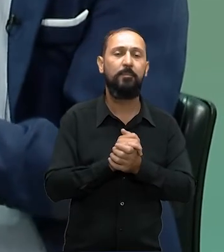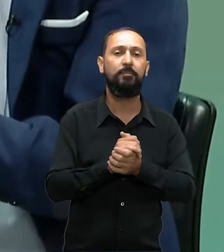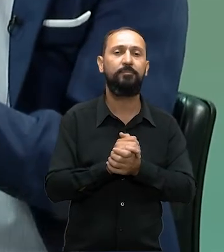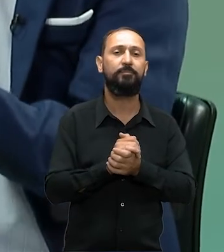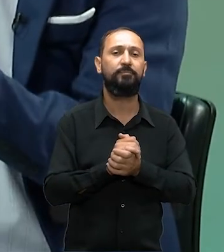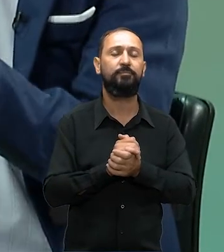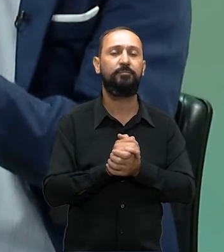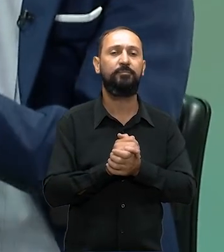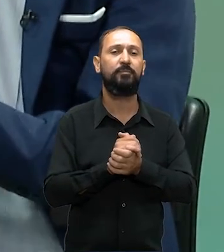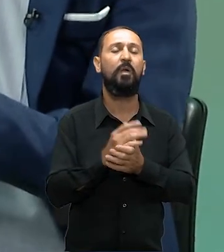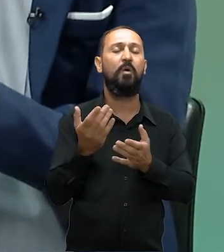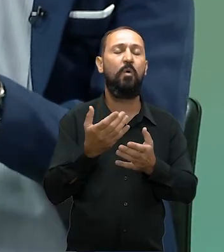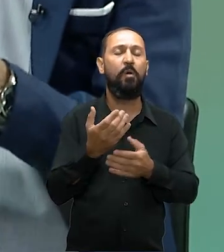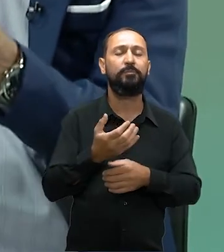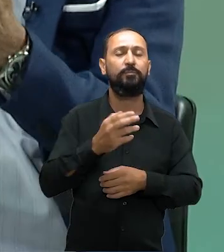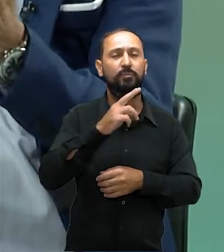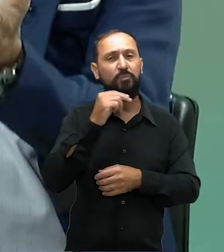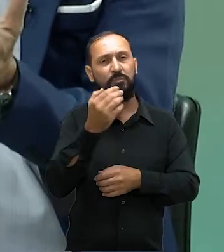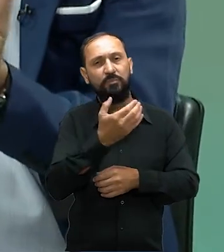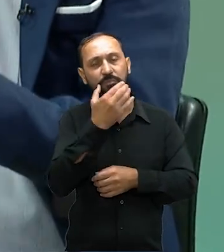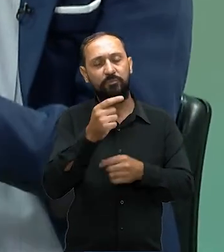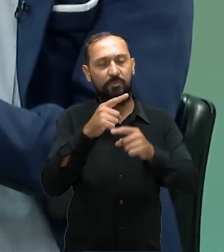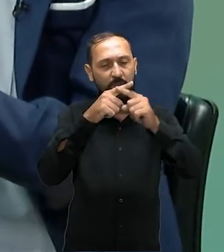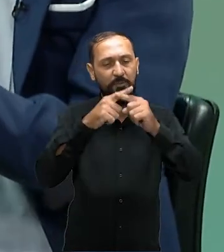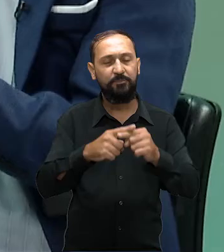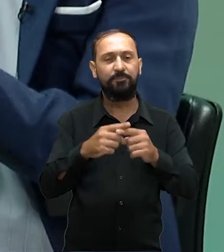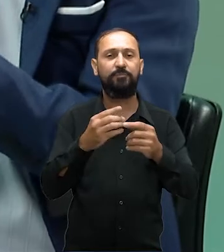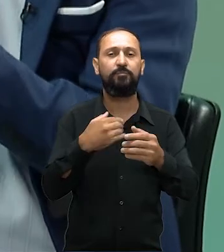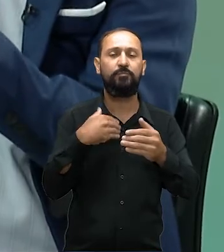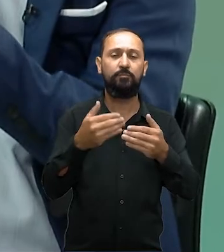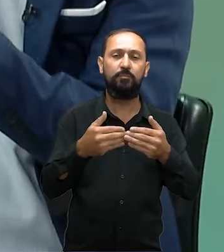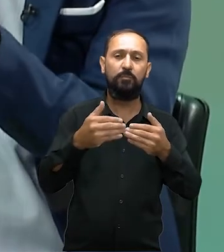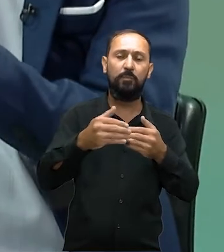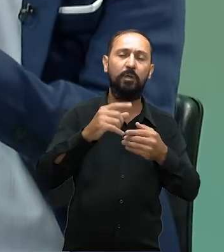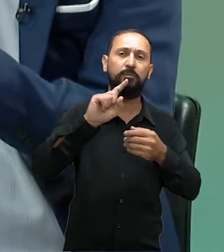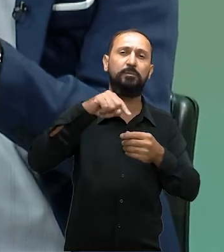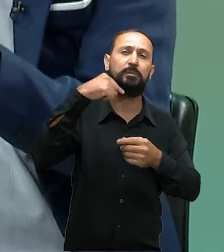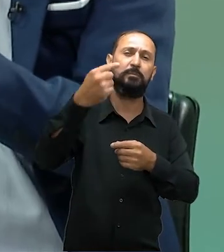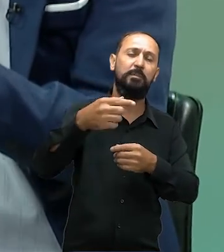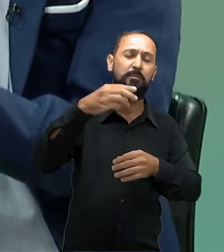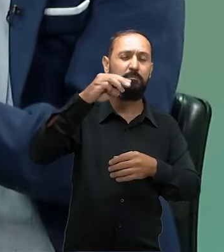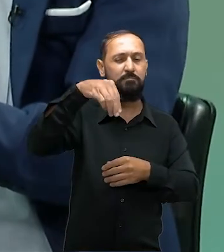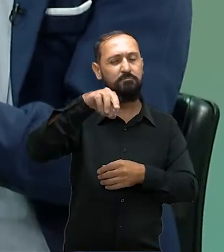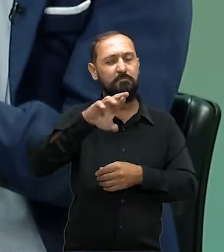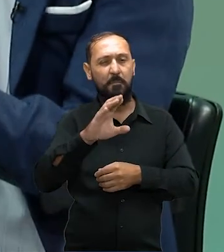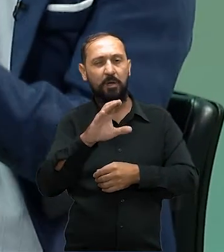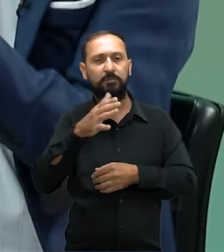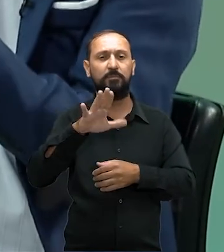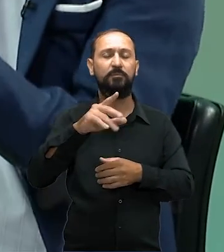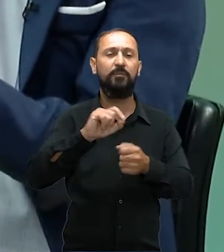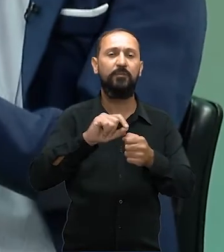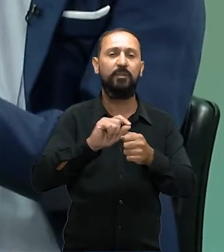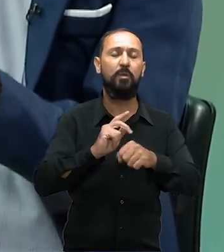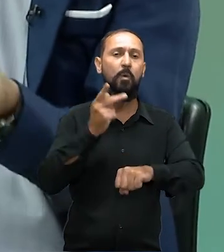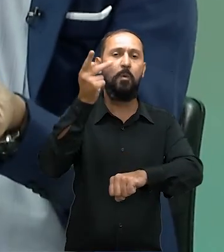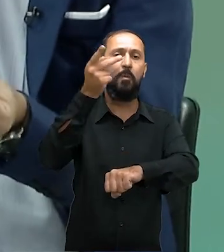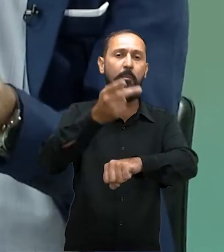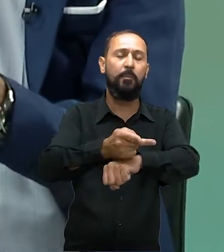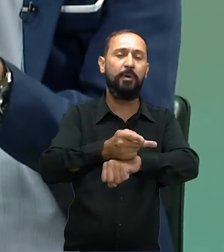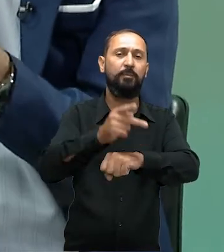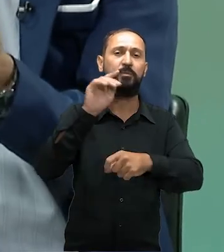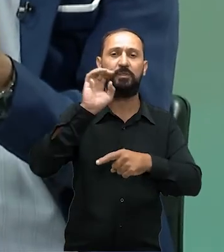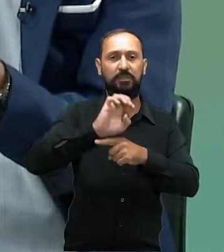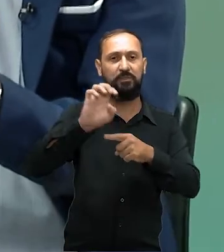próximo ano, no final de ano, esse concurso. E no meio do ano, por março mais ou menos, nós vamos criar também um